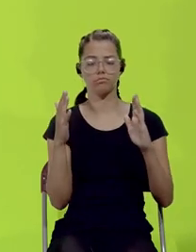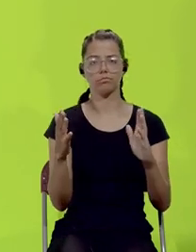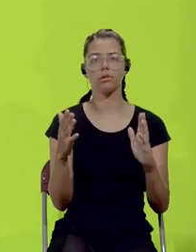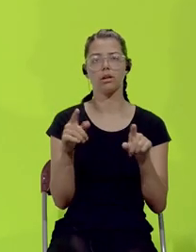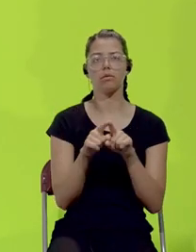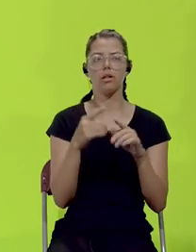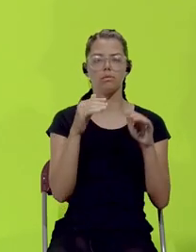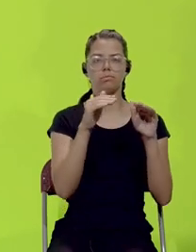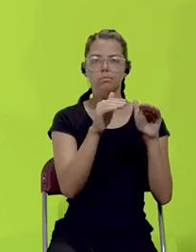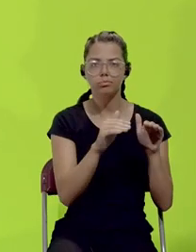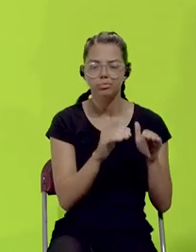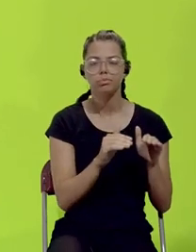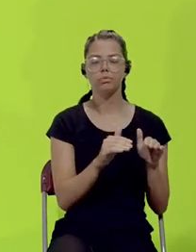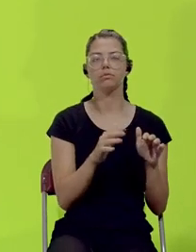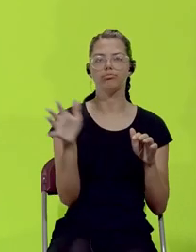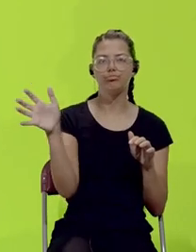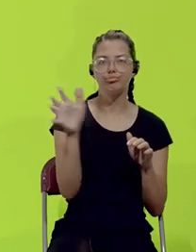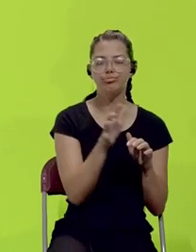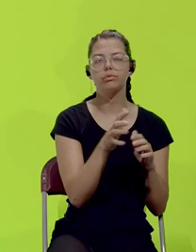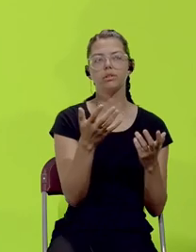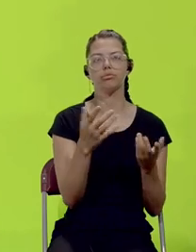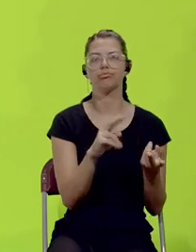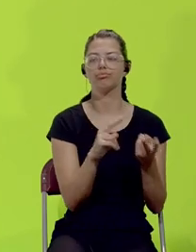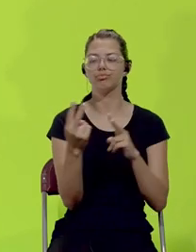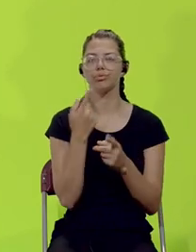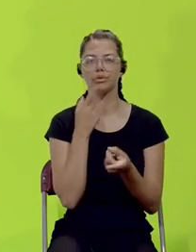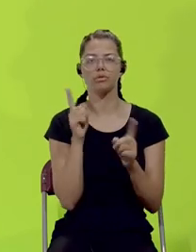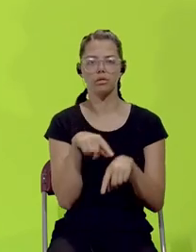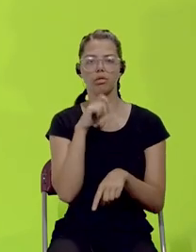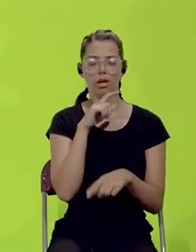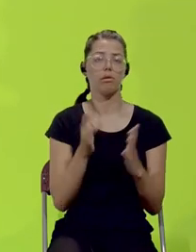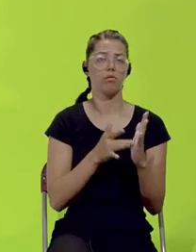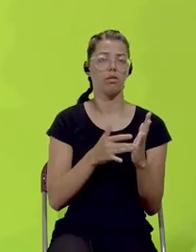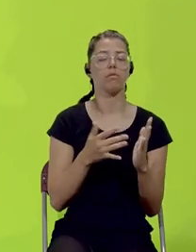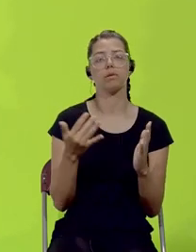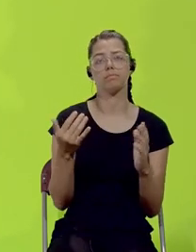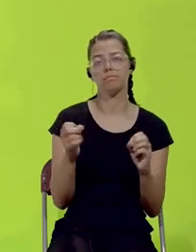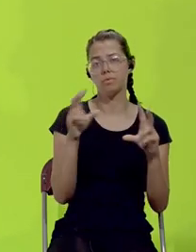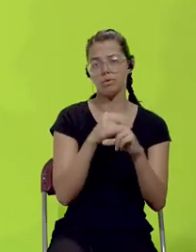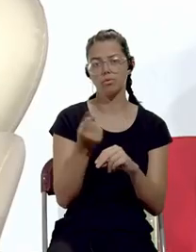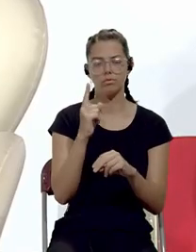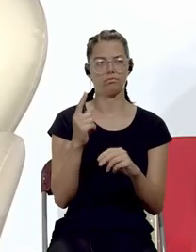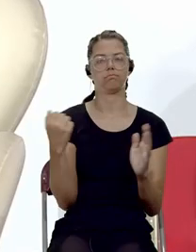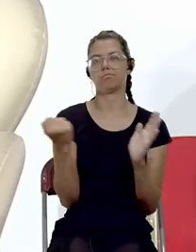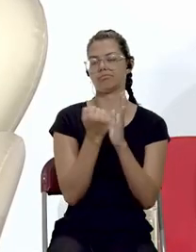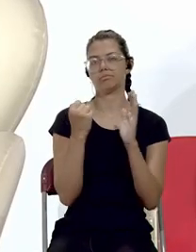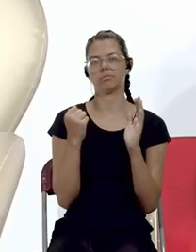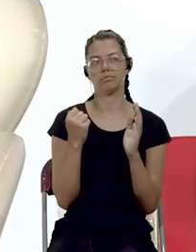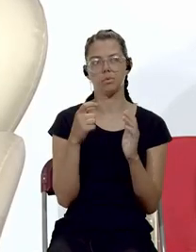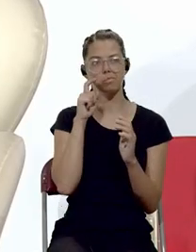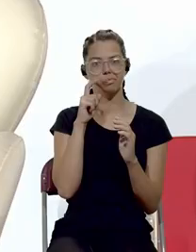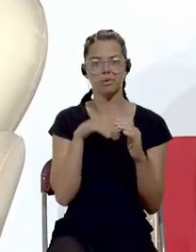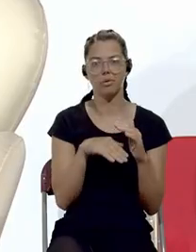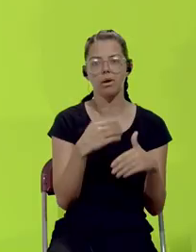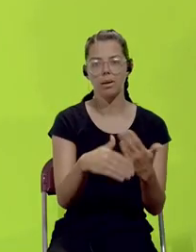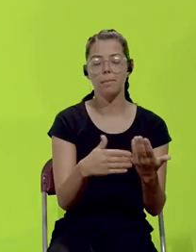rearrumação ou uma tentativa de reajuste de um cânon, o livro usado é o símbolo máximo, não é? Da preservação.